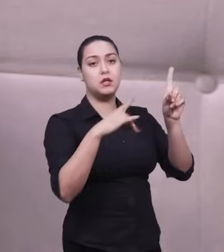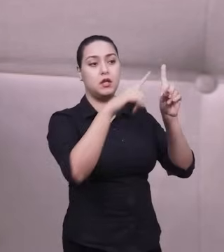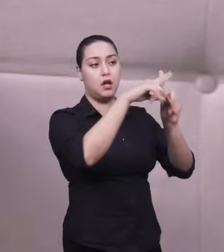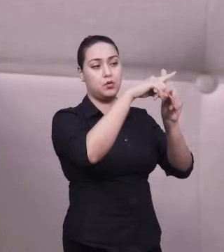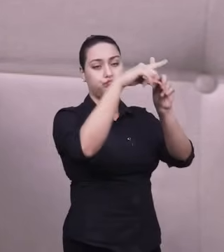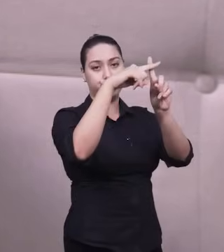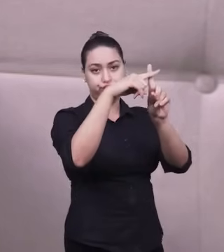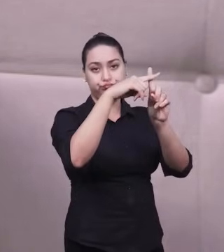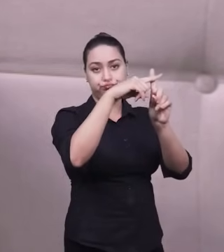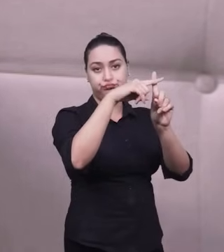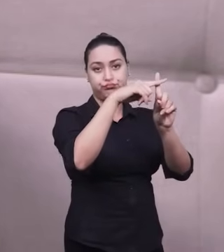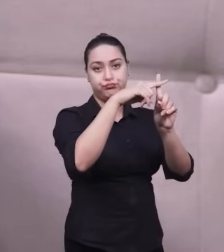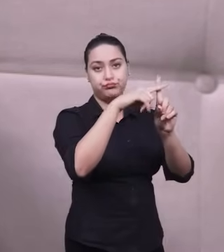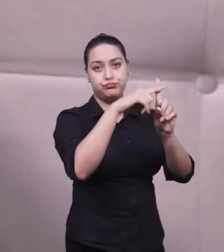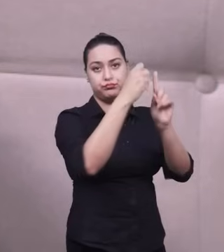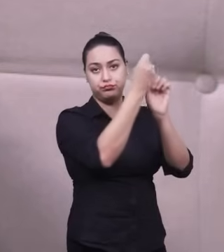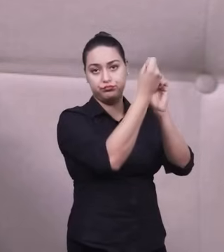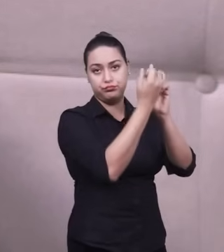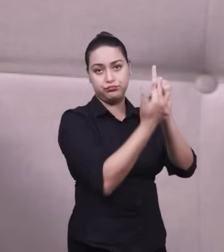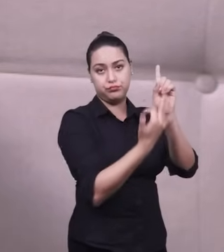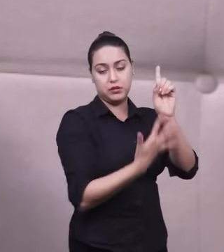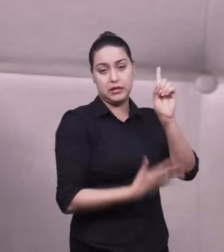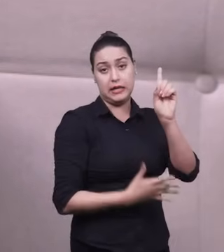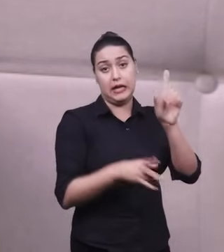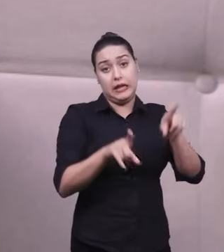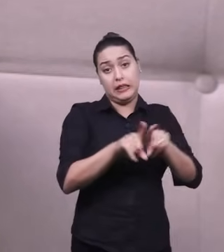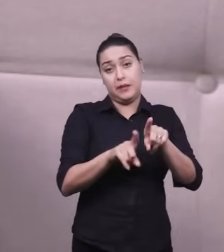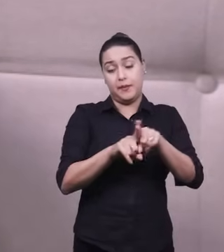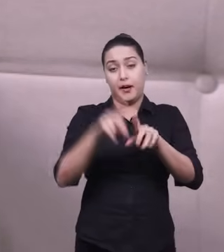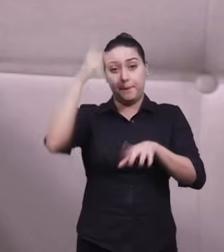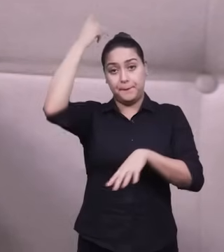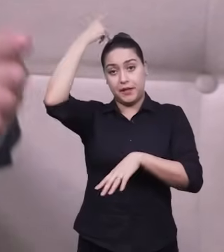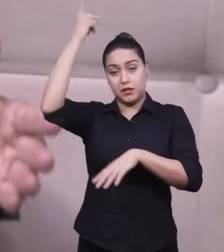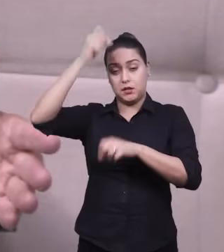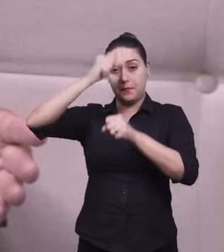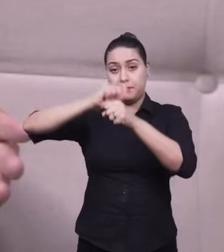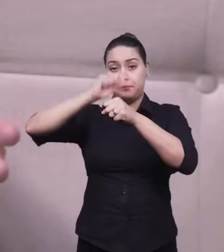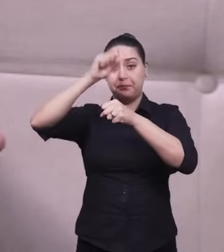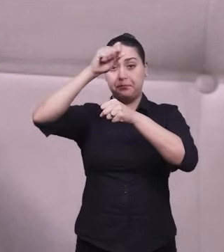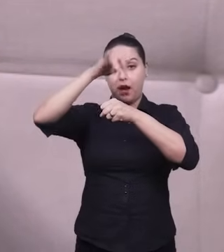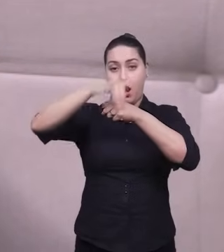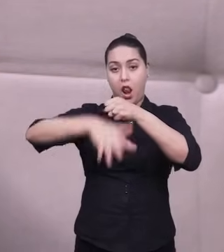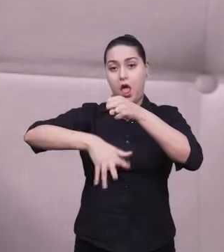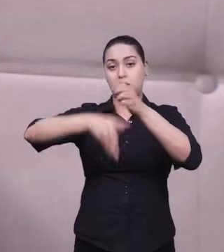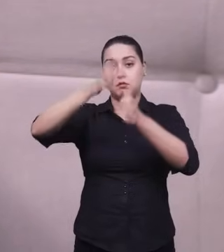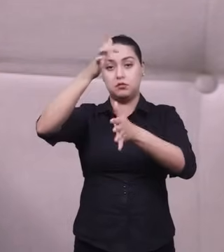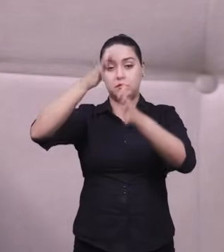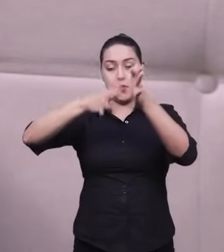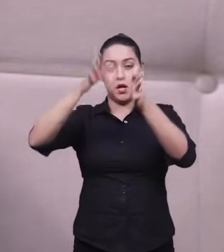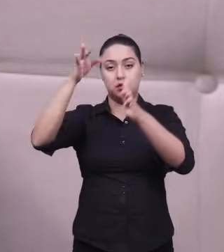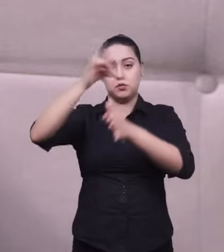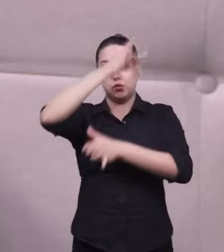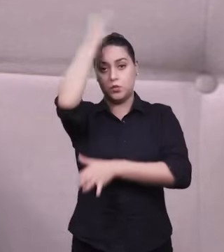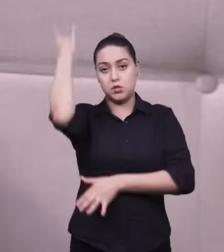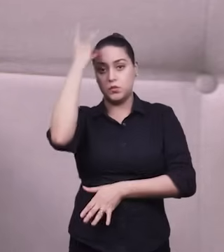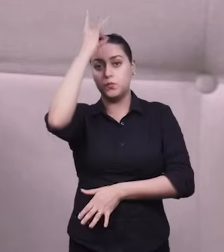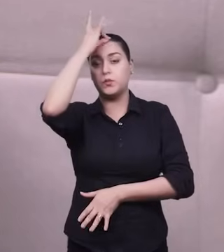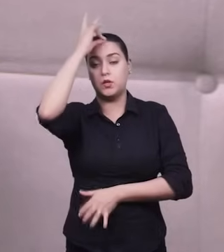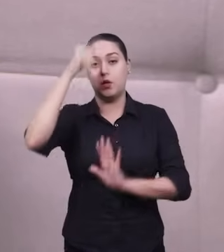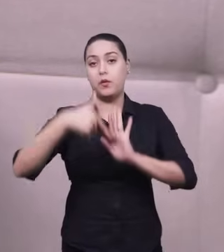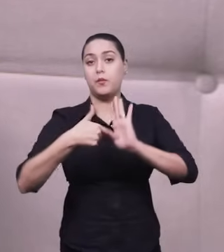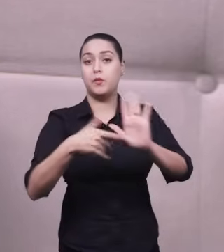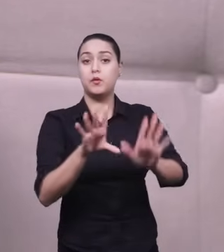Calvário, figura notável do derramamento do Espírito Santo. Então o texto profetiza o seguinte, que